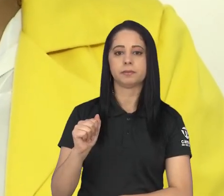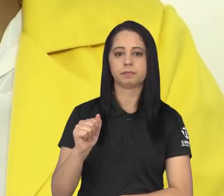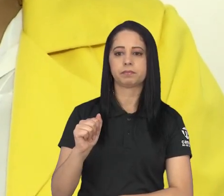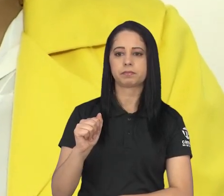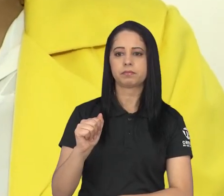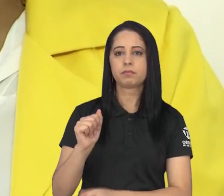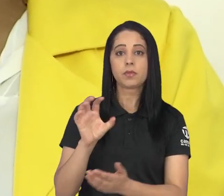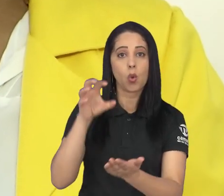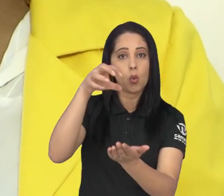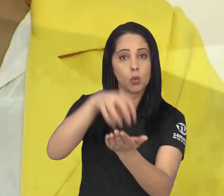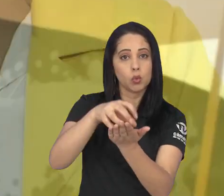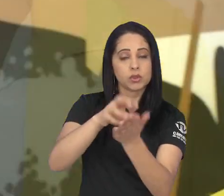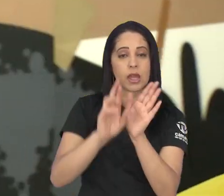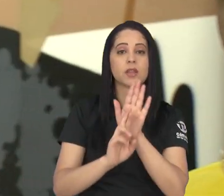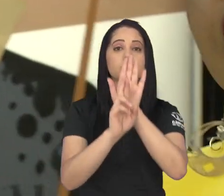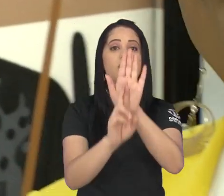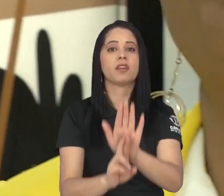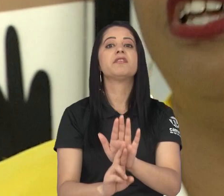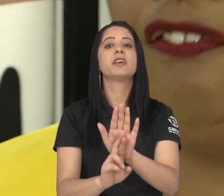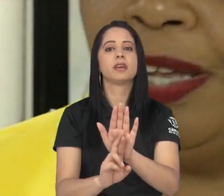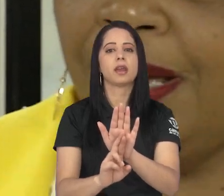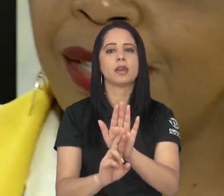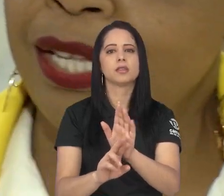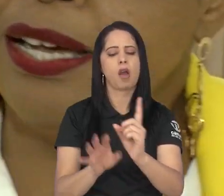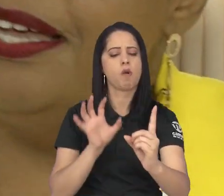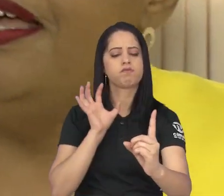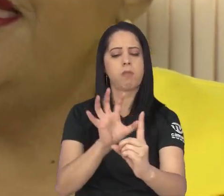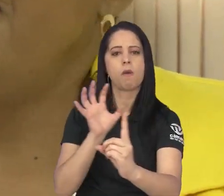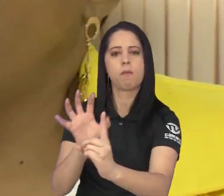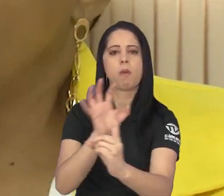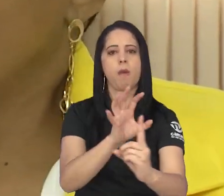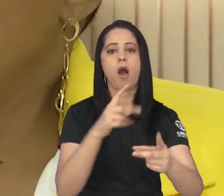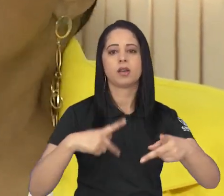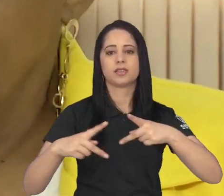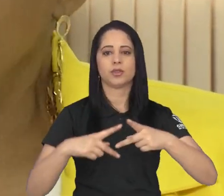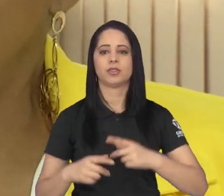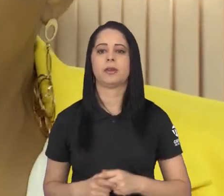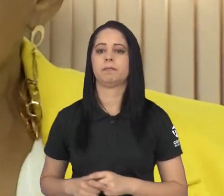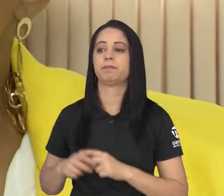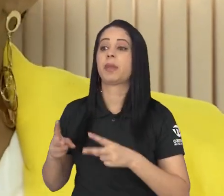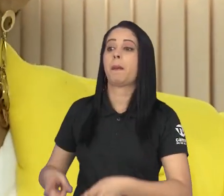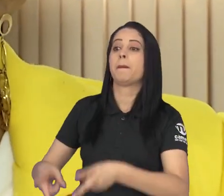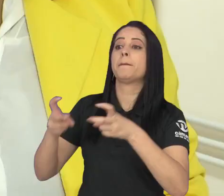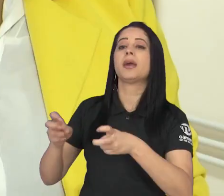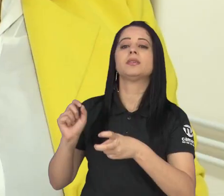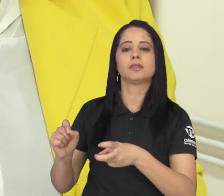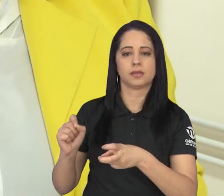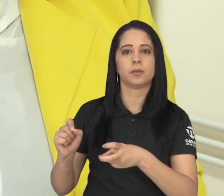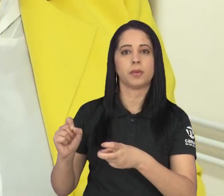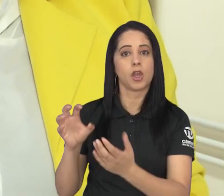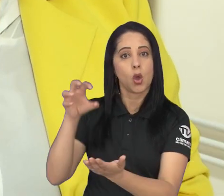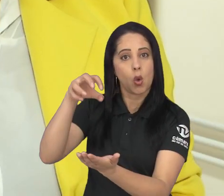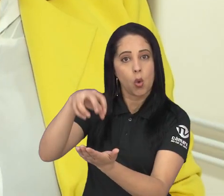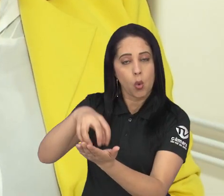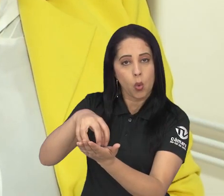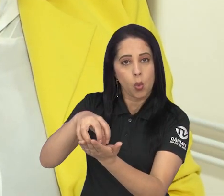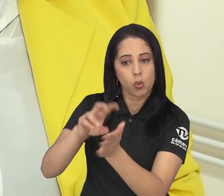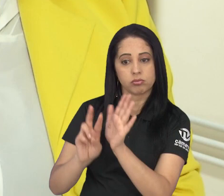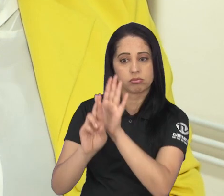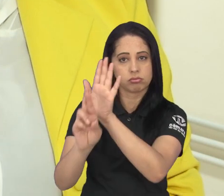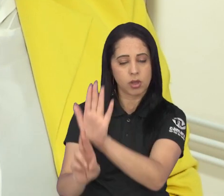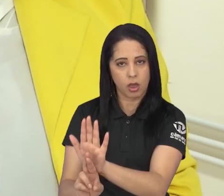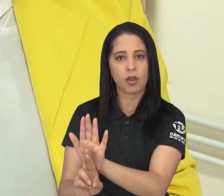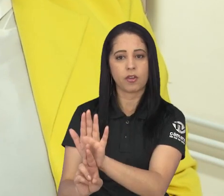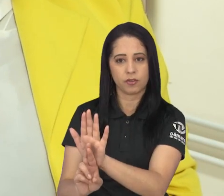esse primeiro ano de atuação do centro de referência teve grande impacto na cidade e a gente percebe que o centro de